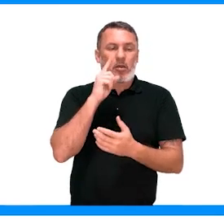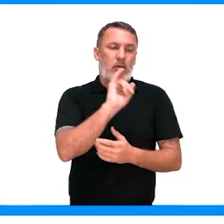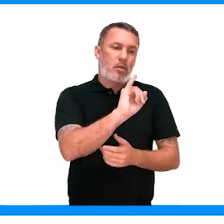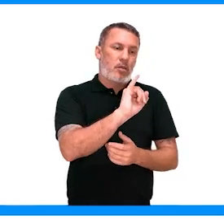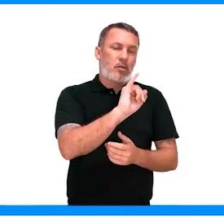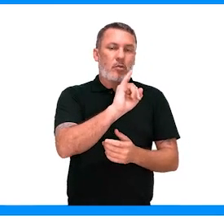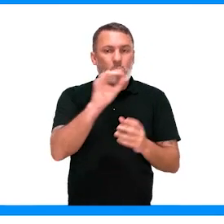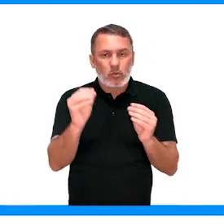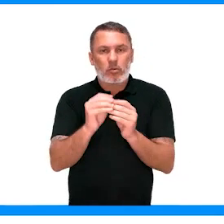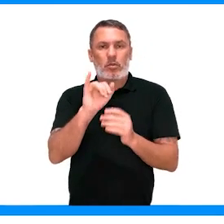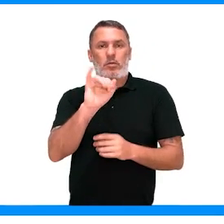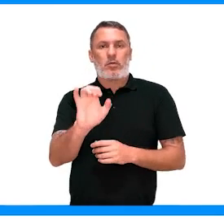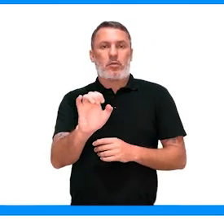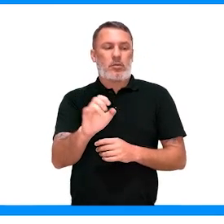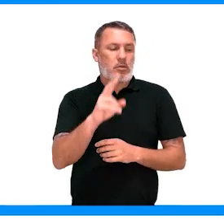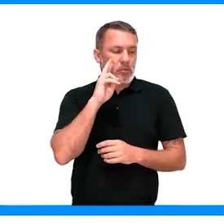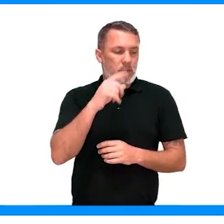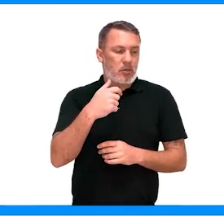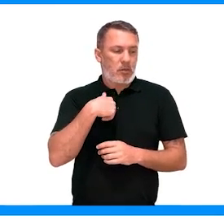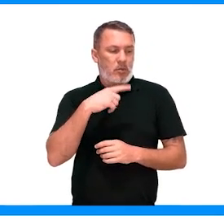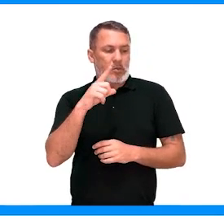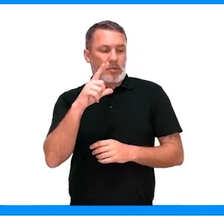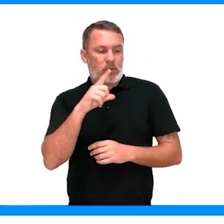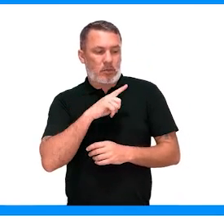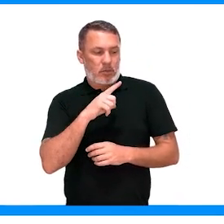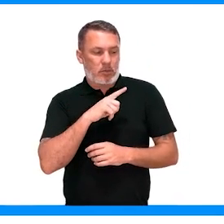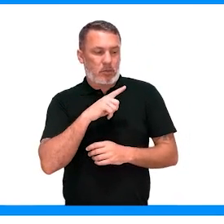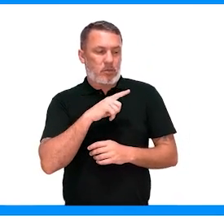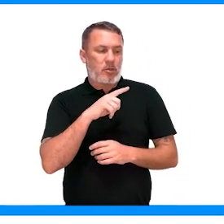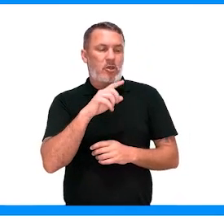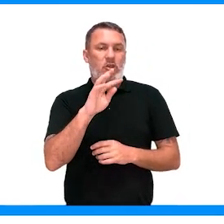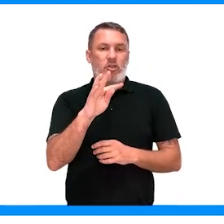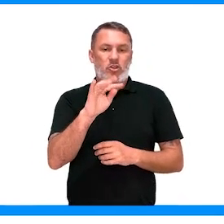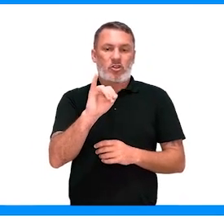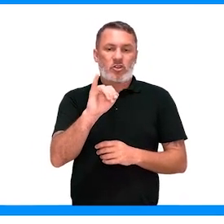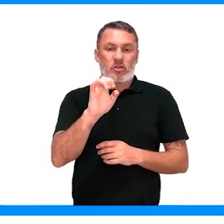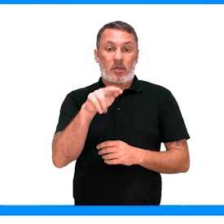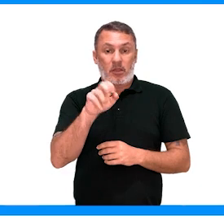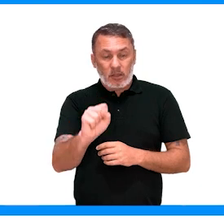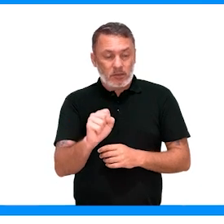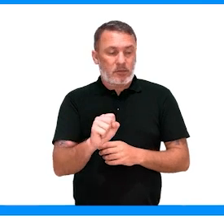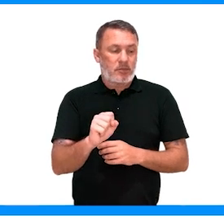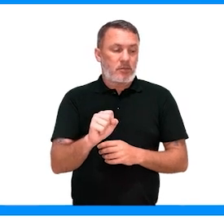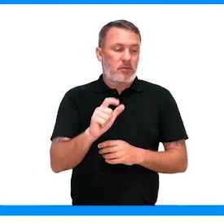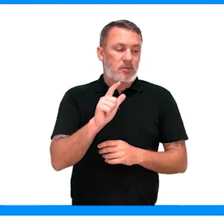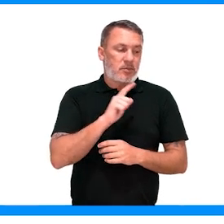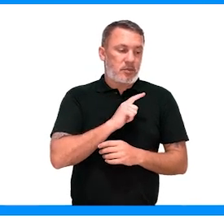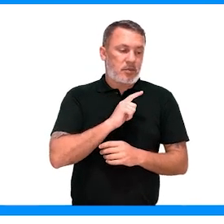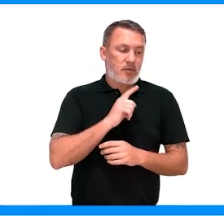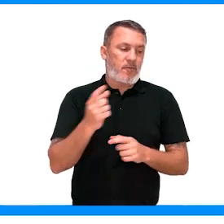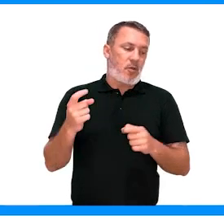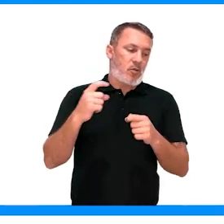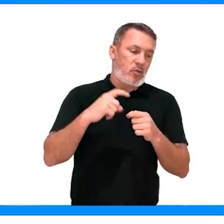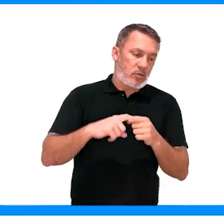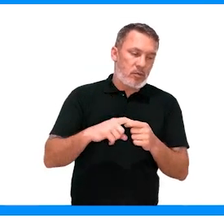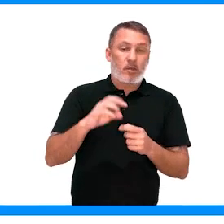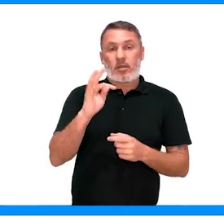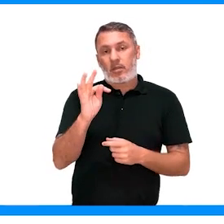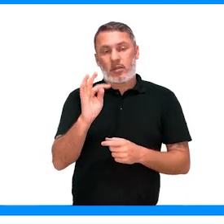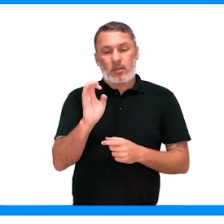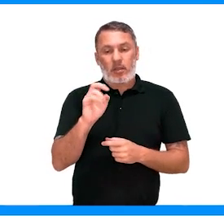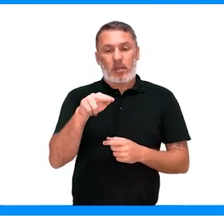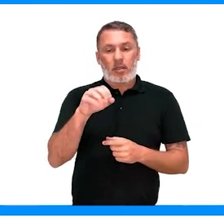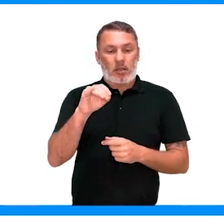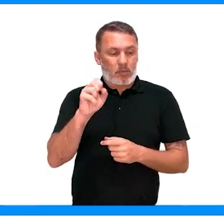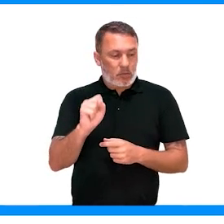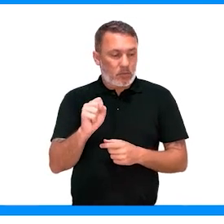do E para IE. Então yo tengo, tu tienes, él tiene. Tenemos, volta para o normal.